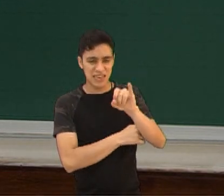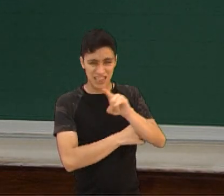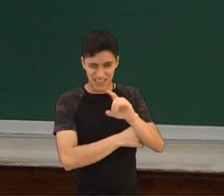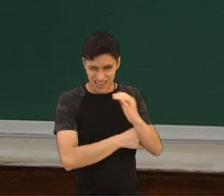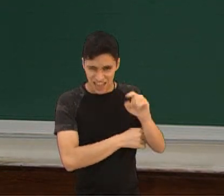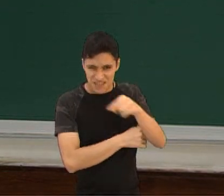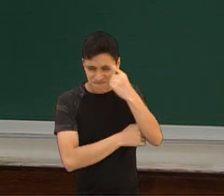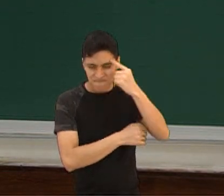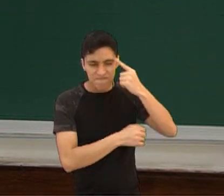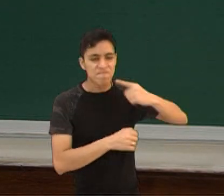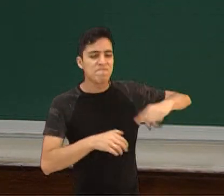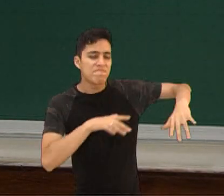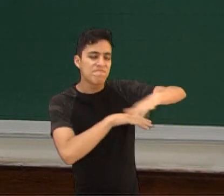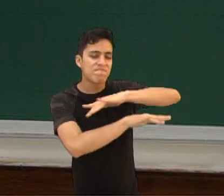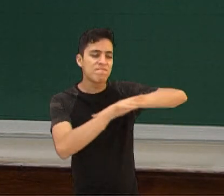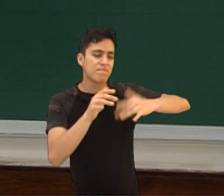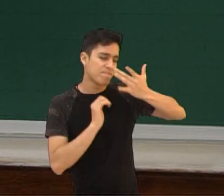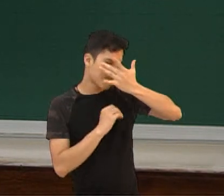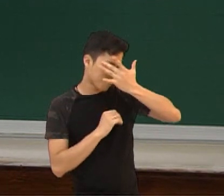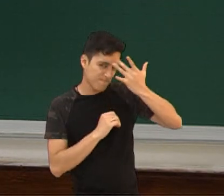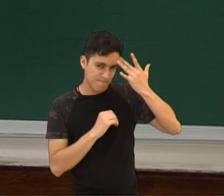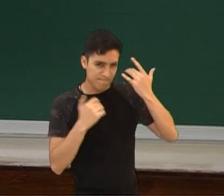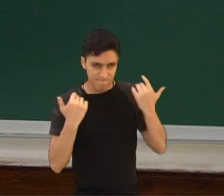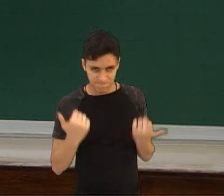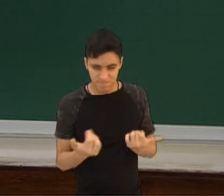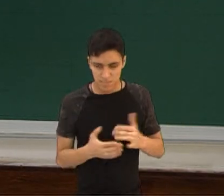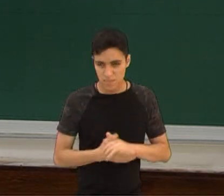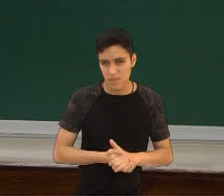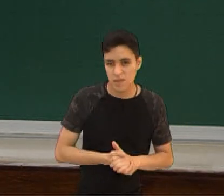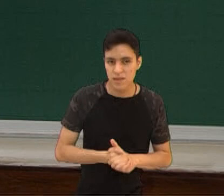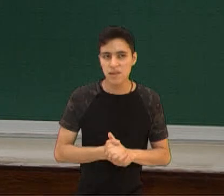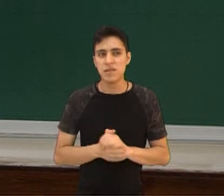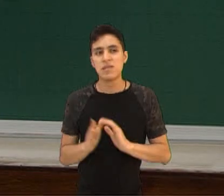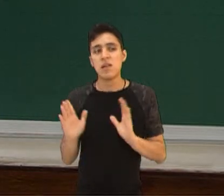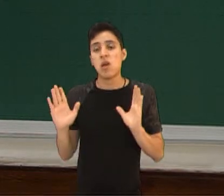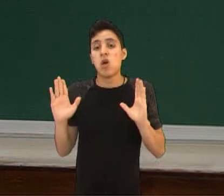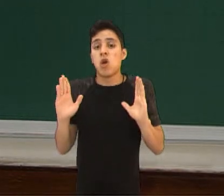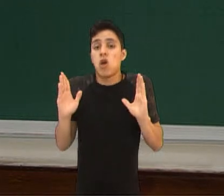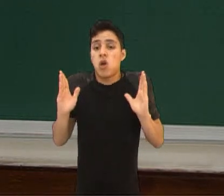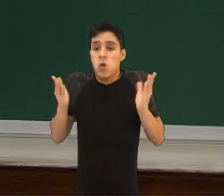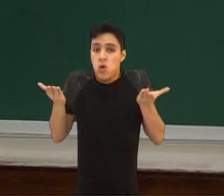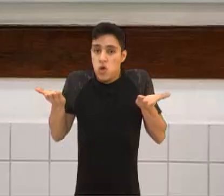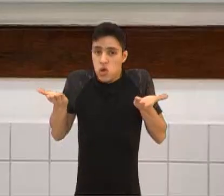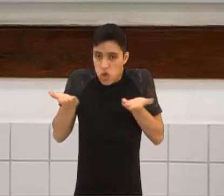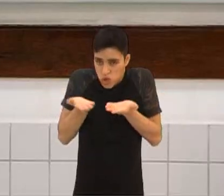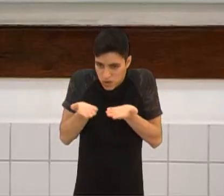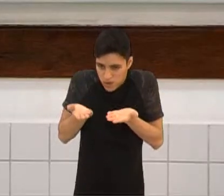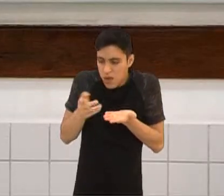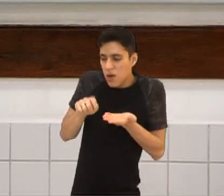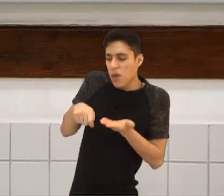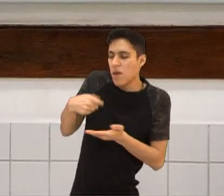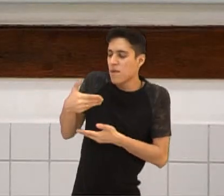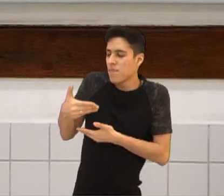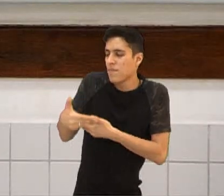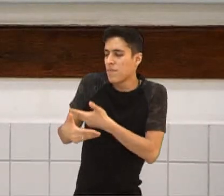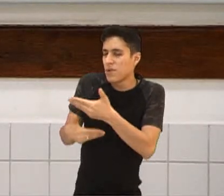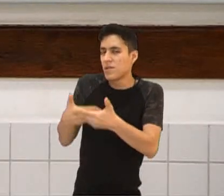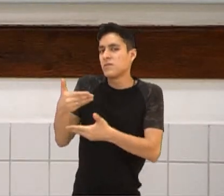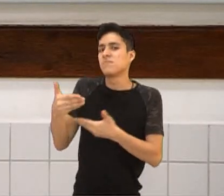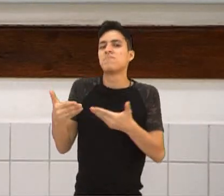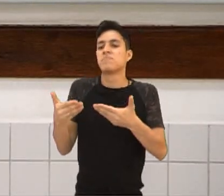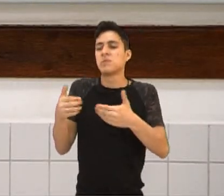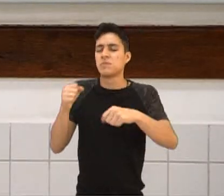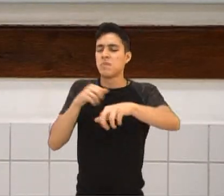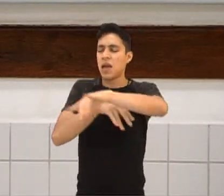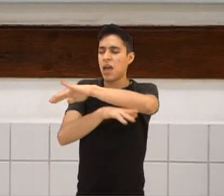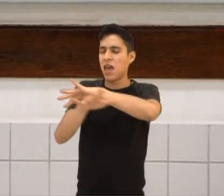urbanos, né, nos 3 continentes aí, beleza? Então hoje fizemos essa retomada sobre esse processo de urbanização na Ásia, na